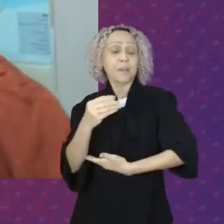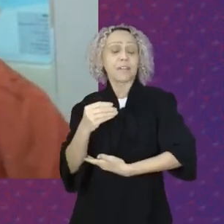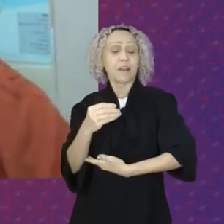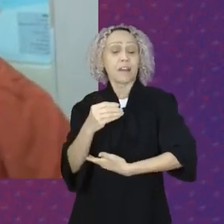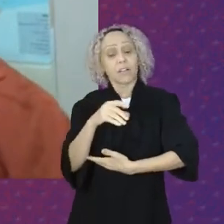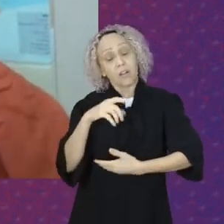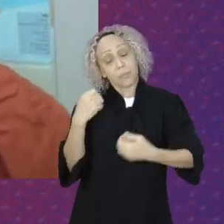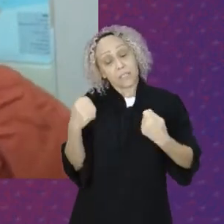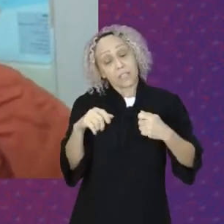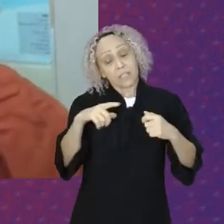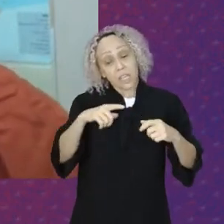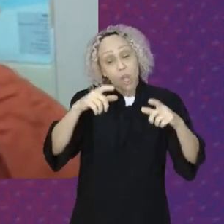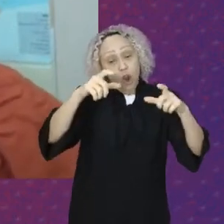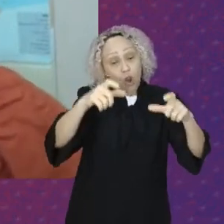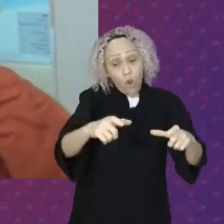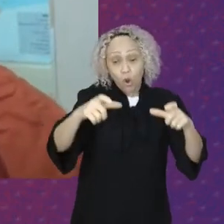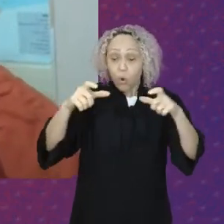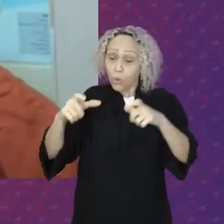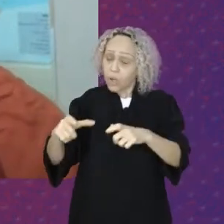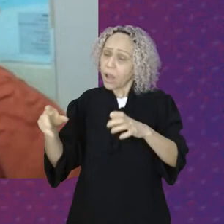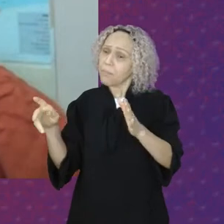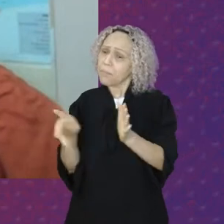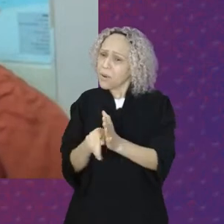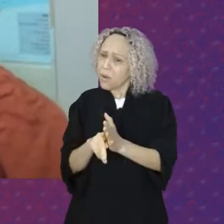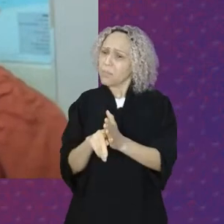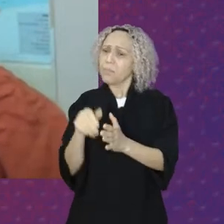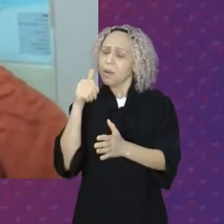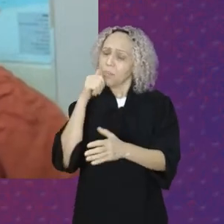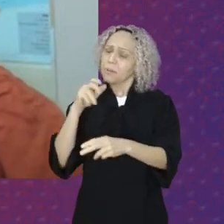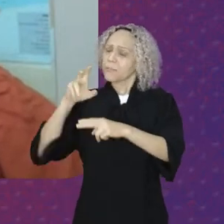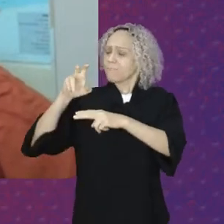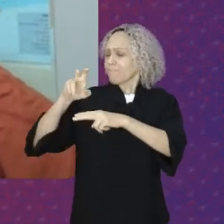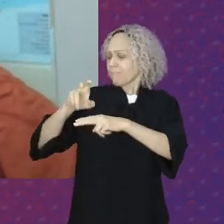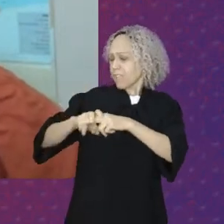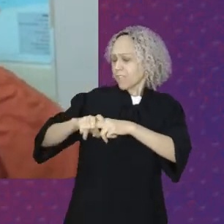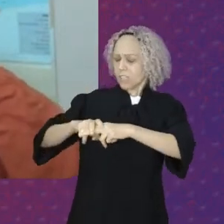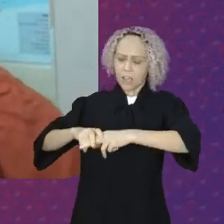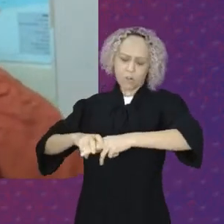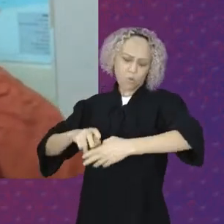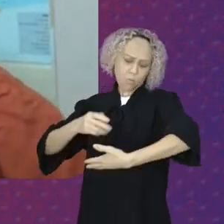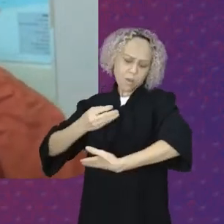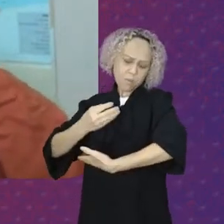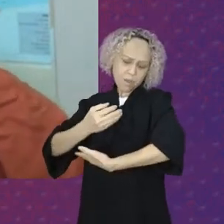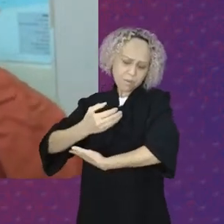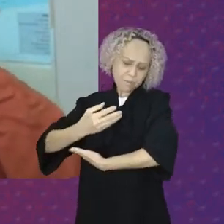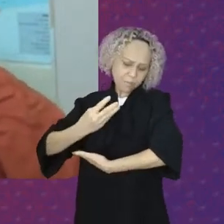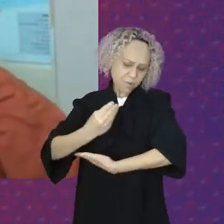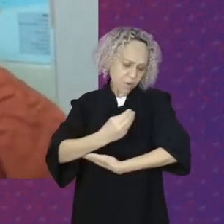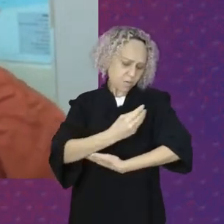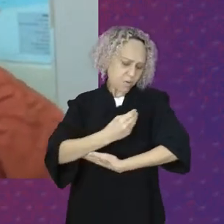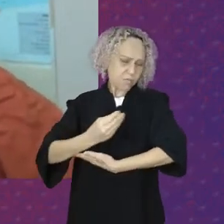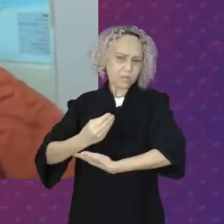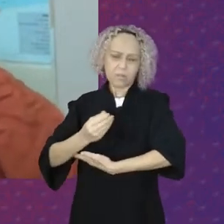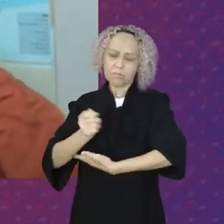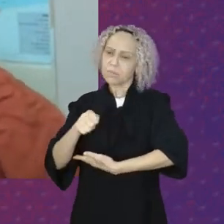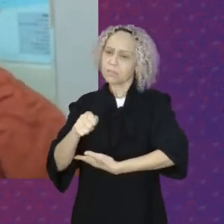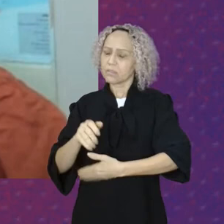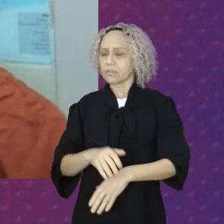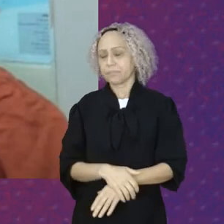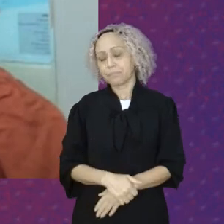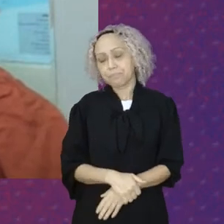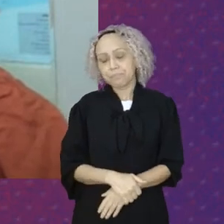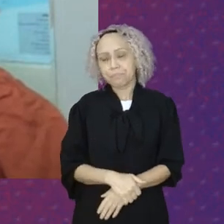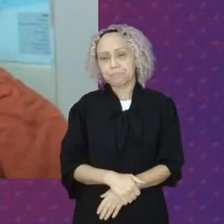possam usar o trocador. Essa não é uma responsabilidade das mulheres. E inverter essa lógica do cuidado. As mulheres que queiram